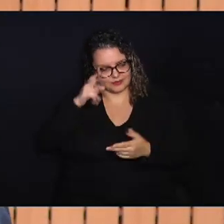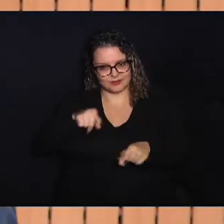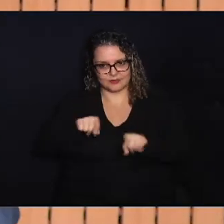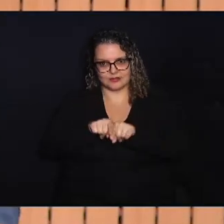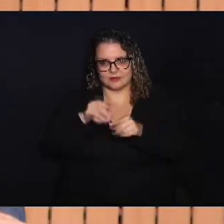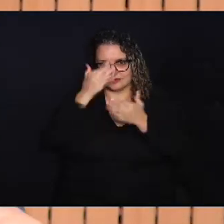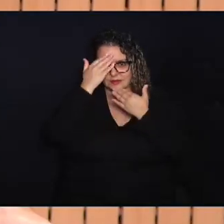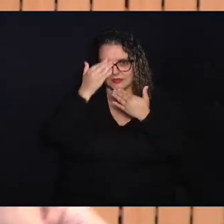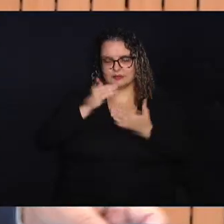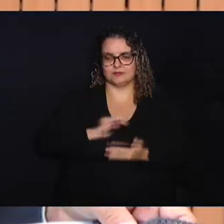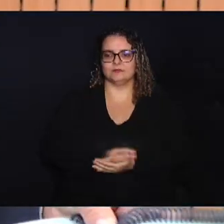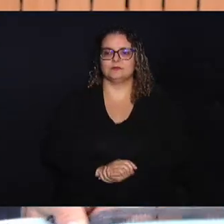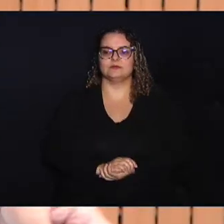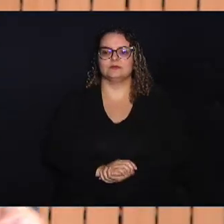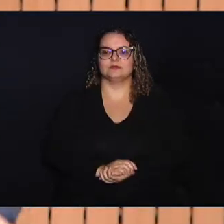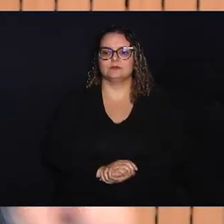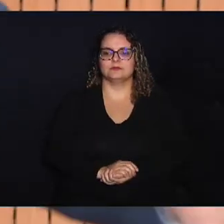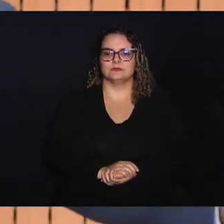Muito obrigado.